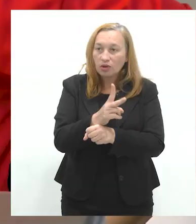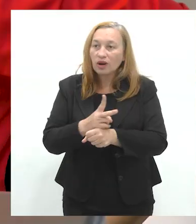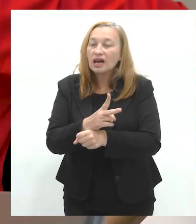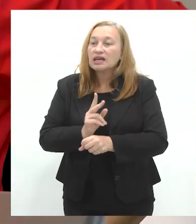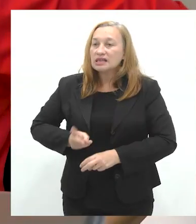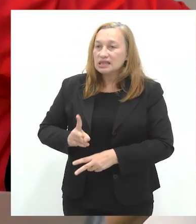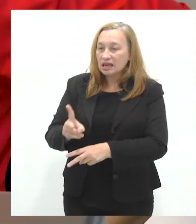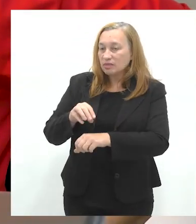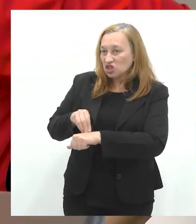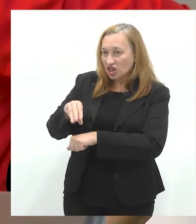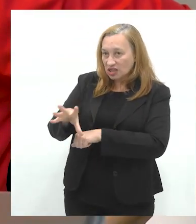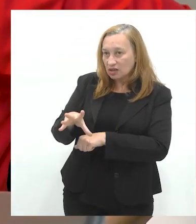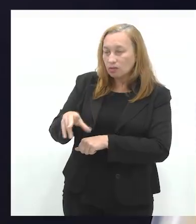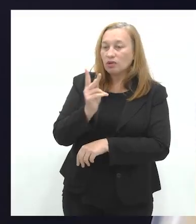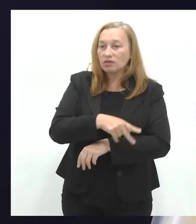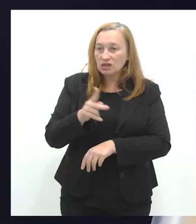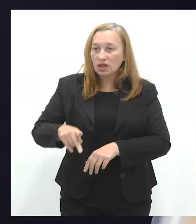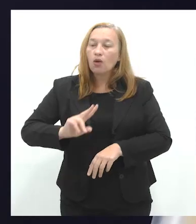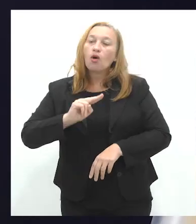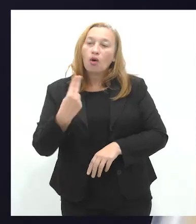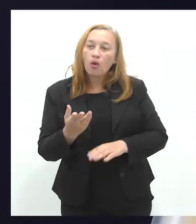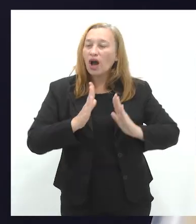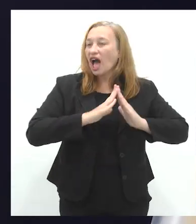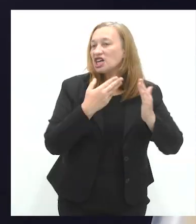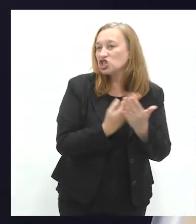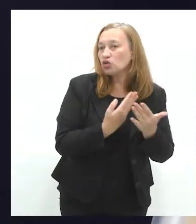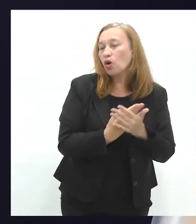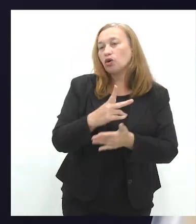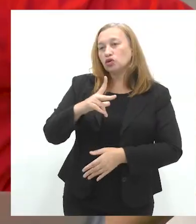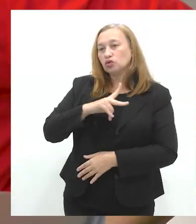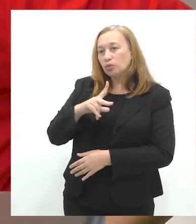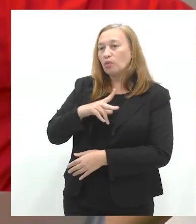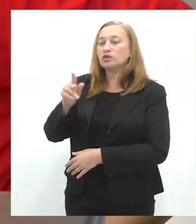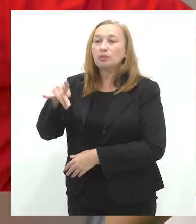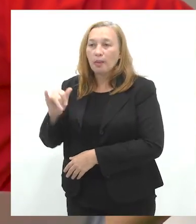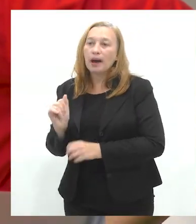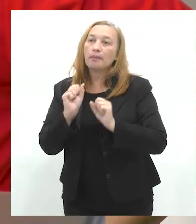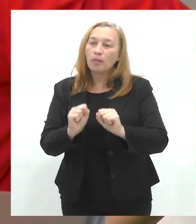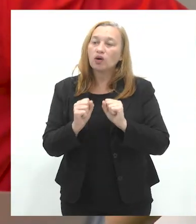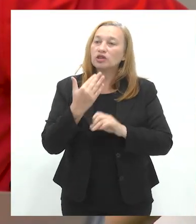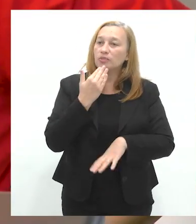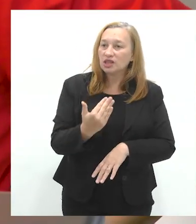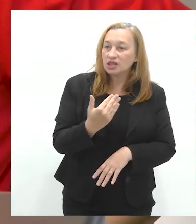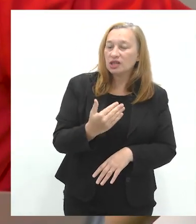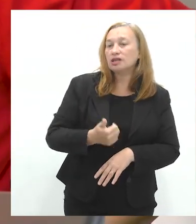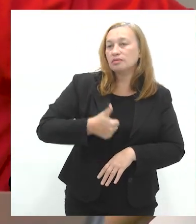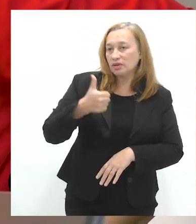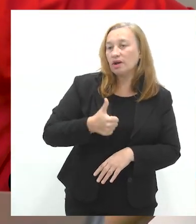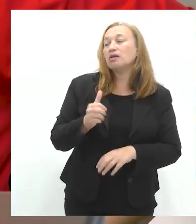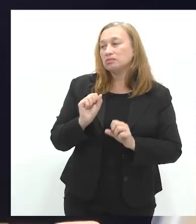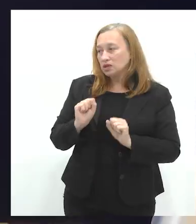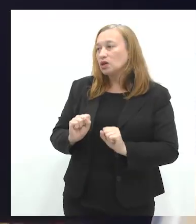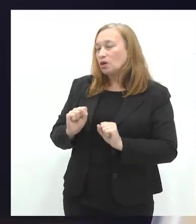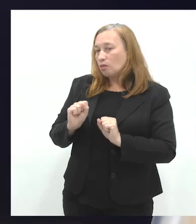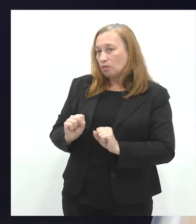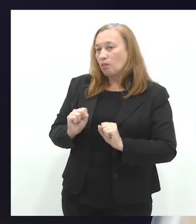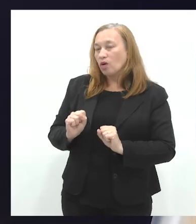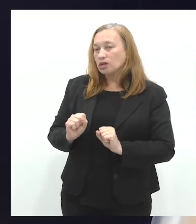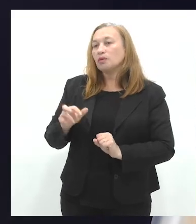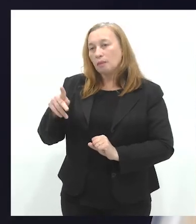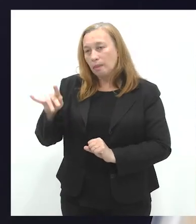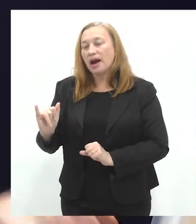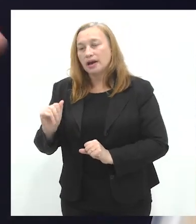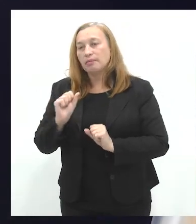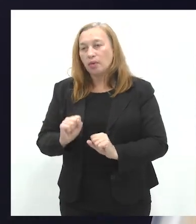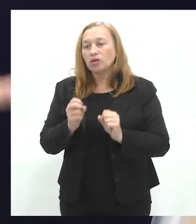com uma indicação profissional, né? Às Tanto na vezes, escola ou a pessoa, ou os próprios pais podem ir te visitar de primeira? os próprios pais podem